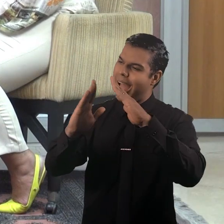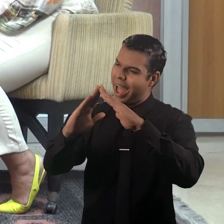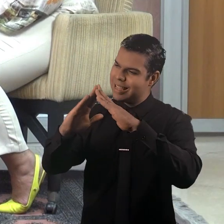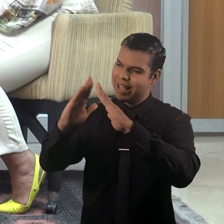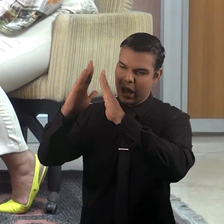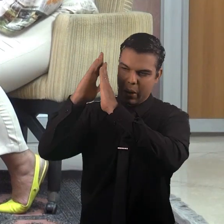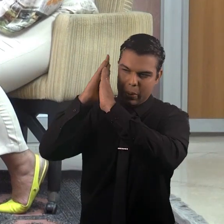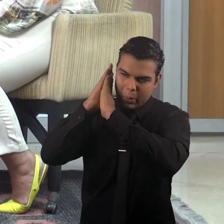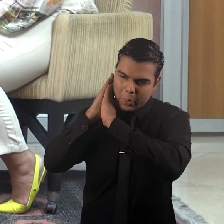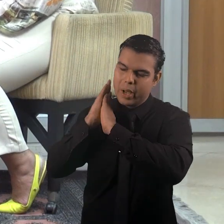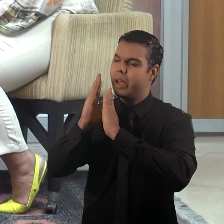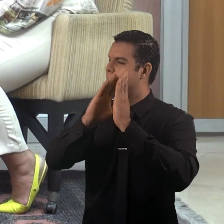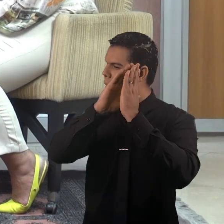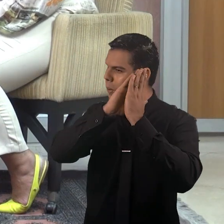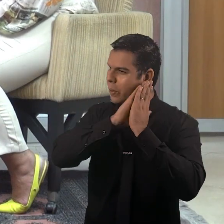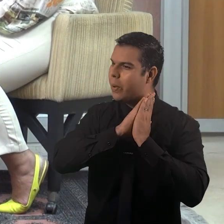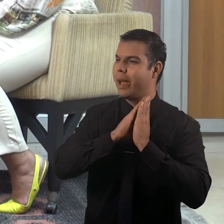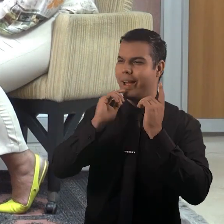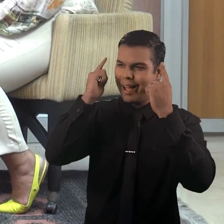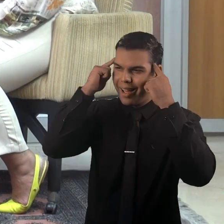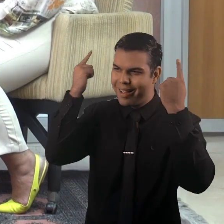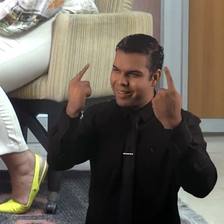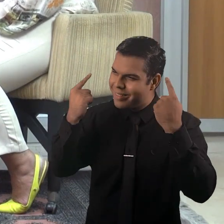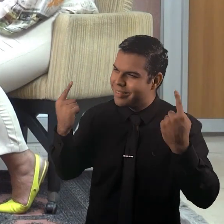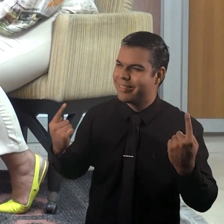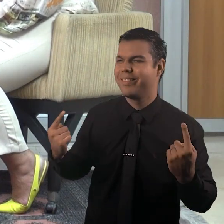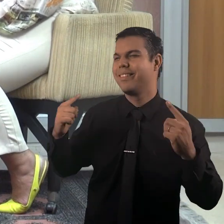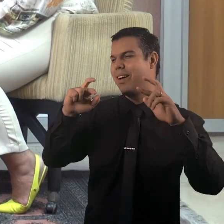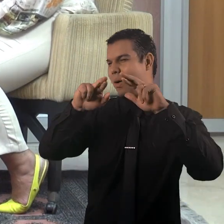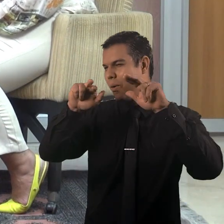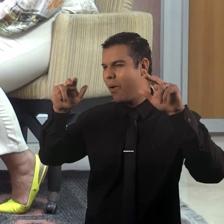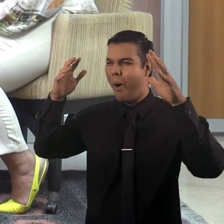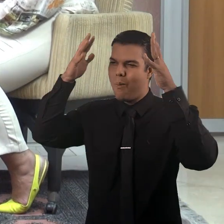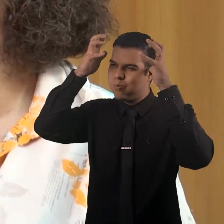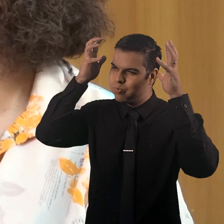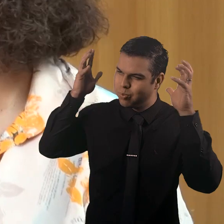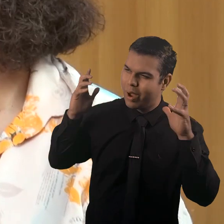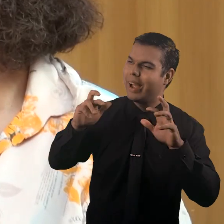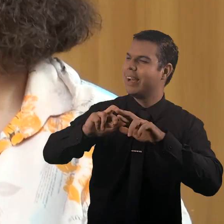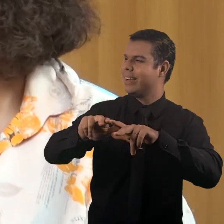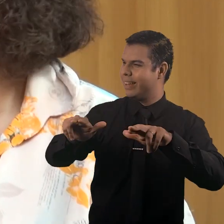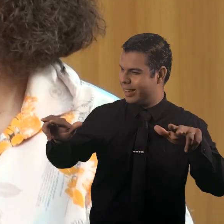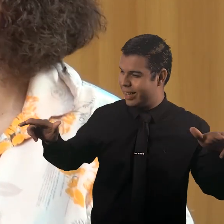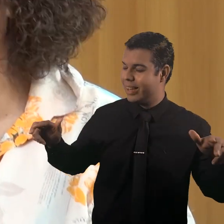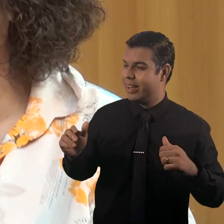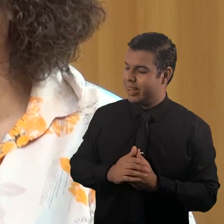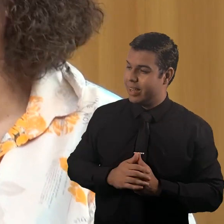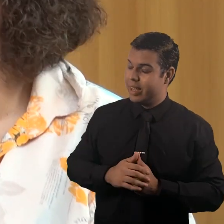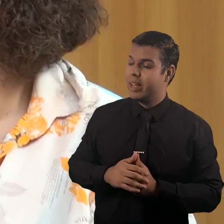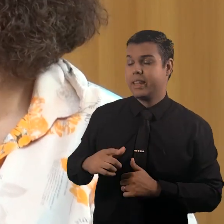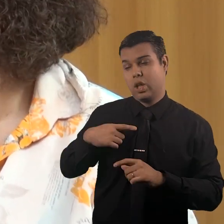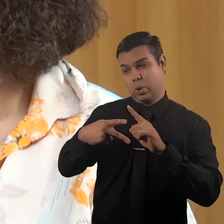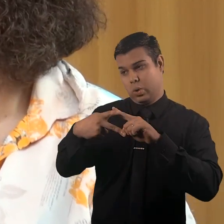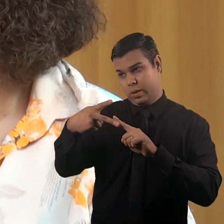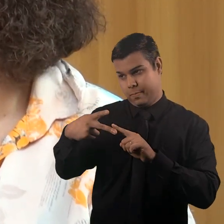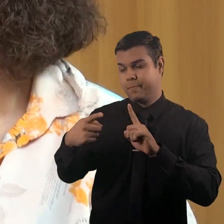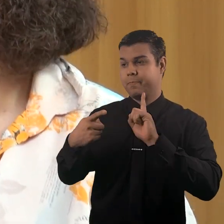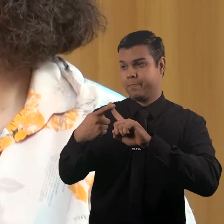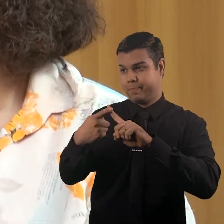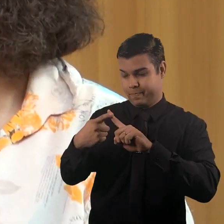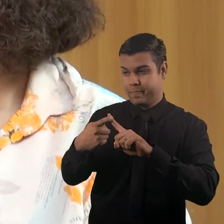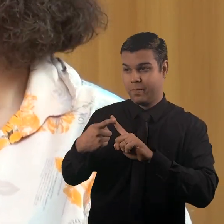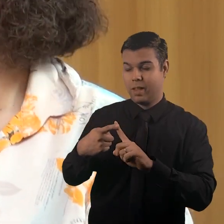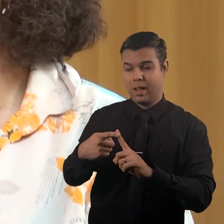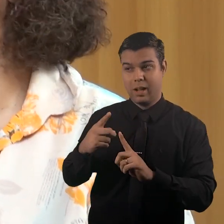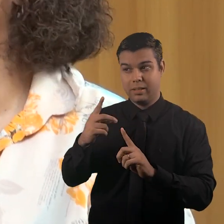salões, isso já foi feito, mas a questão não é essa. A questão é que a gente está falando de duas coisas. Primeiro, o doador de cabelo,